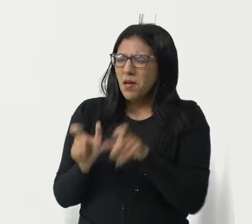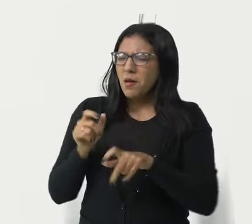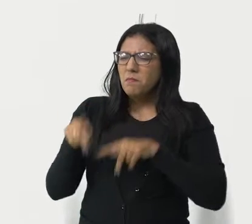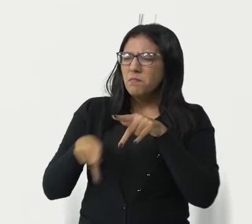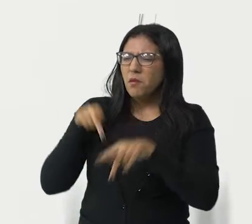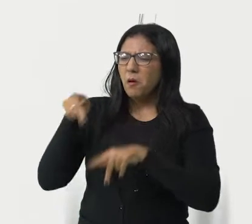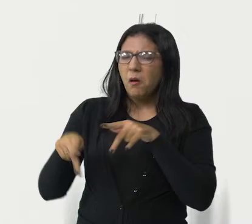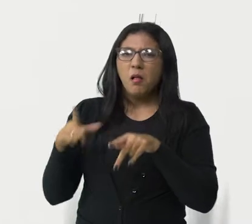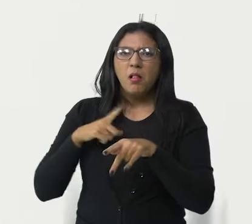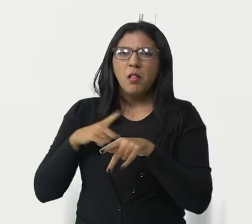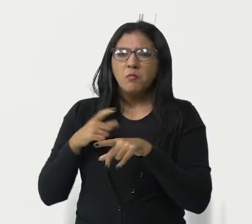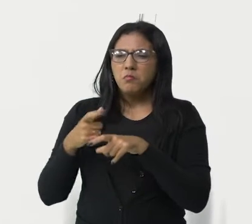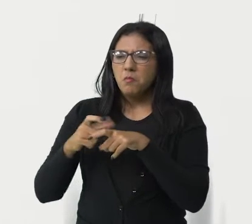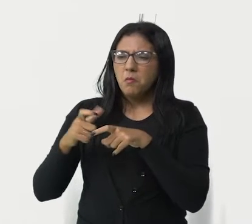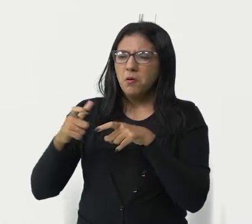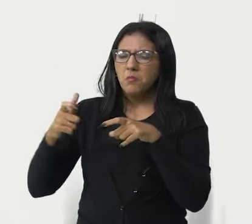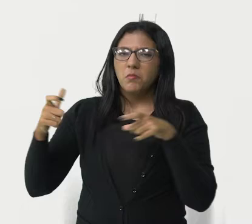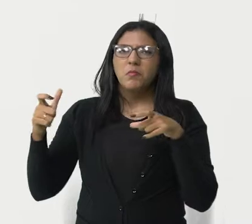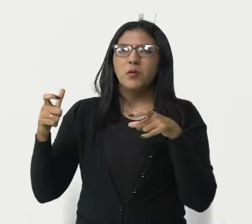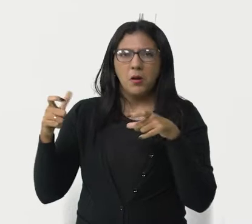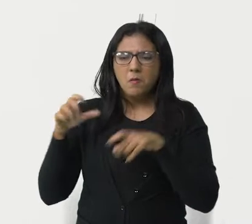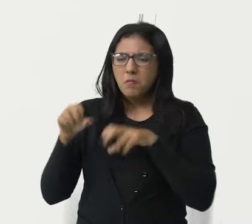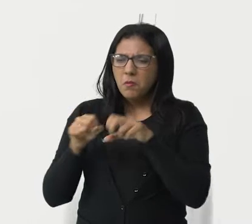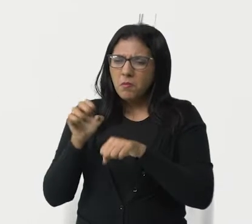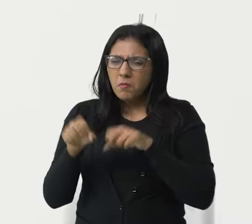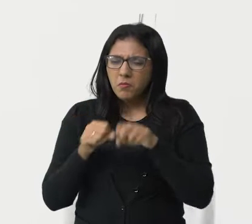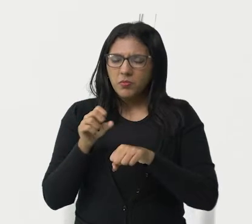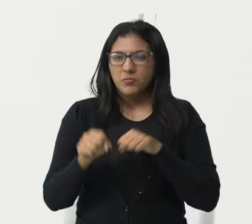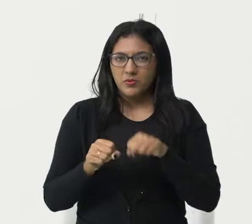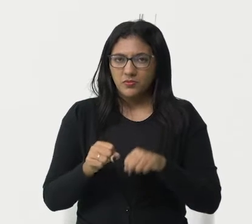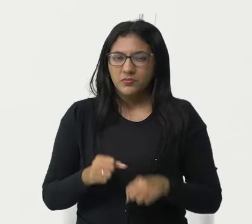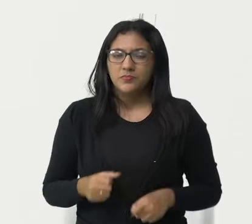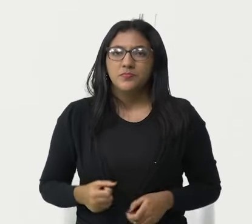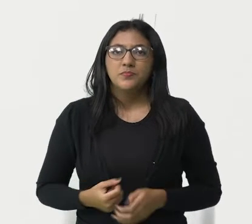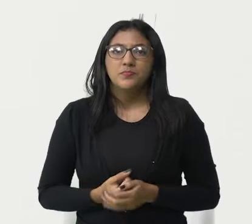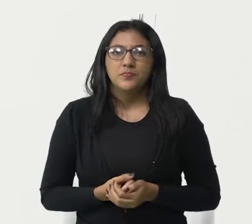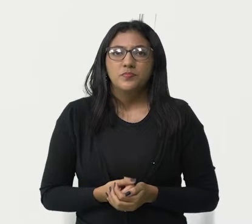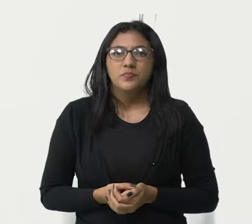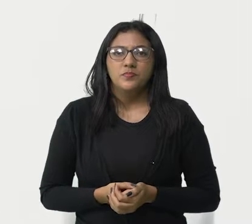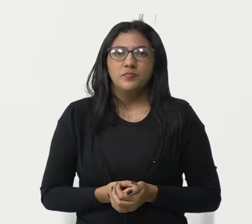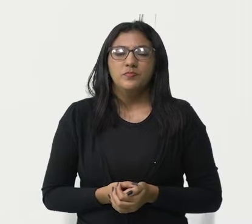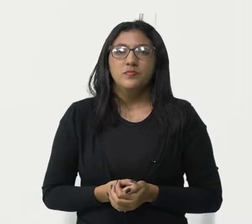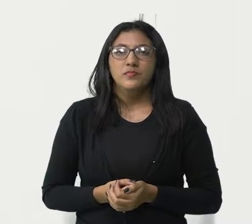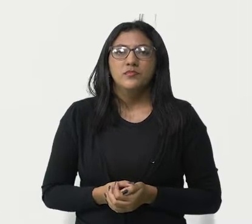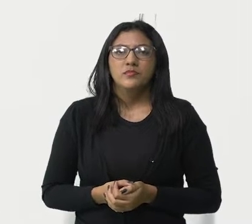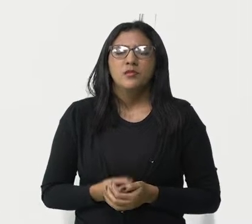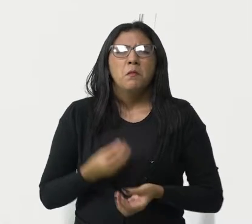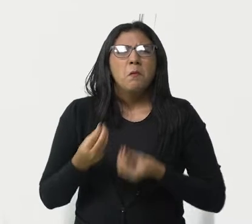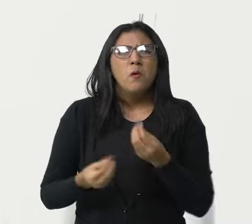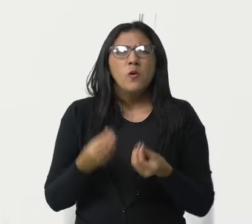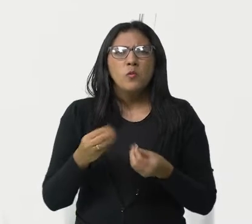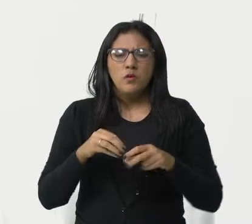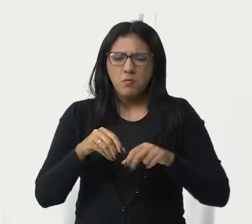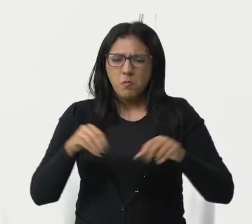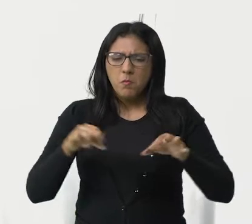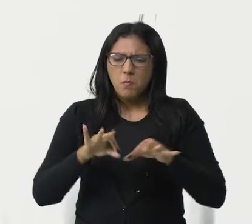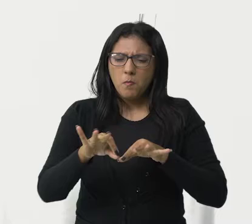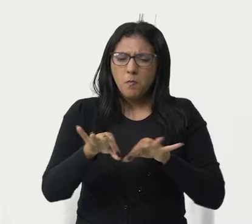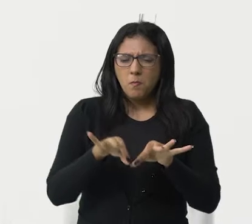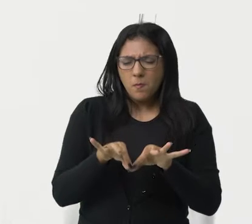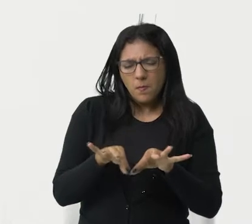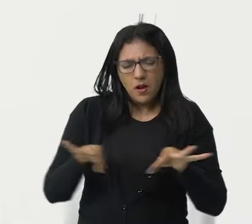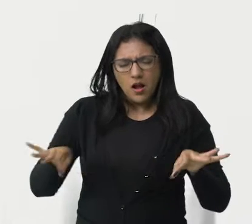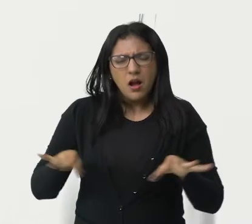mais explorada, ok? Agora, essa expansão também do território brasileiro, a gente verifica